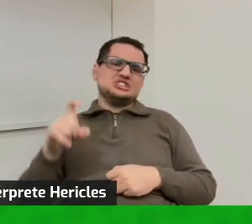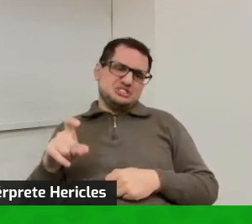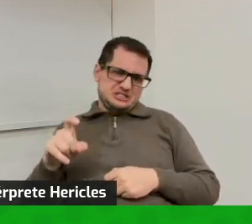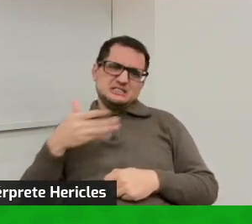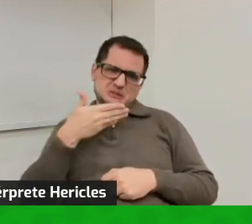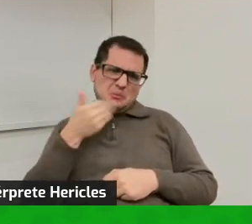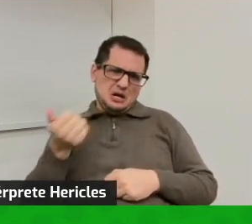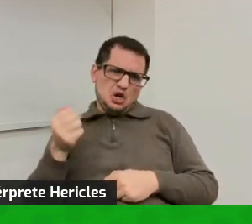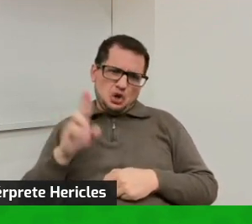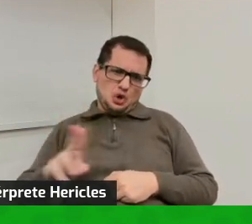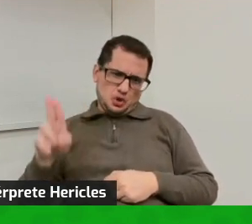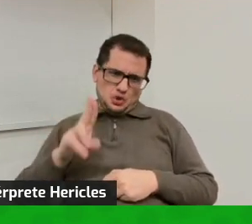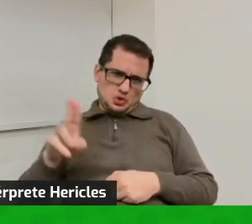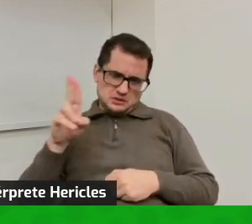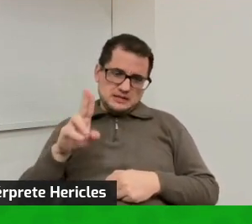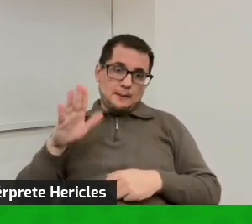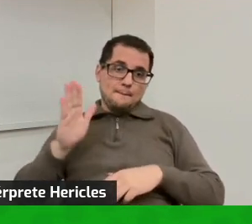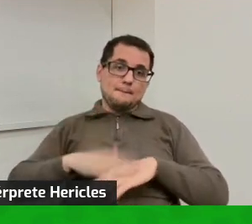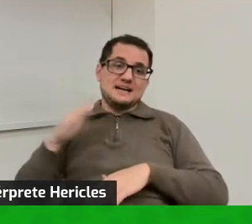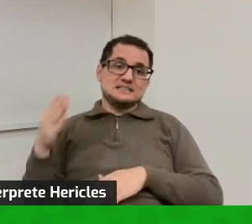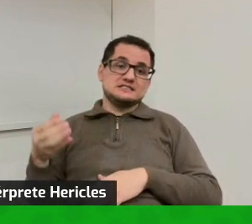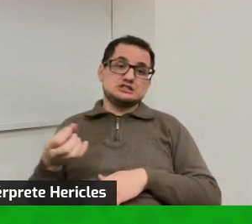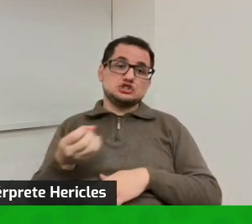utilizado e já o atual. Então, vou dar um OK,